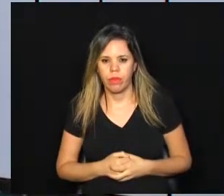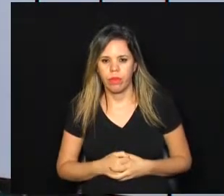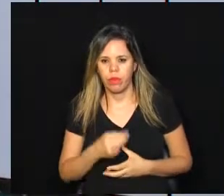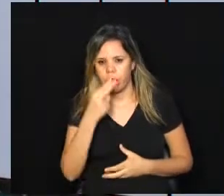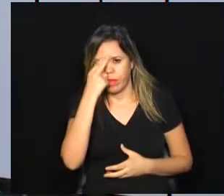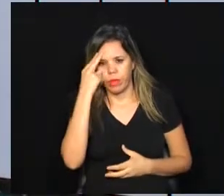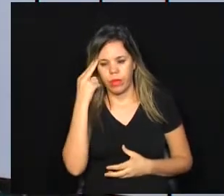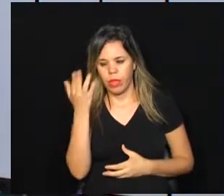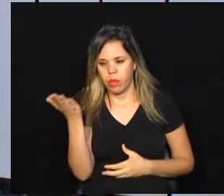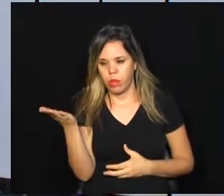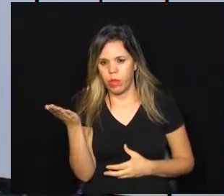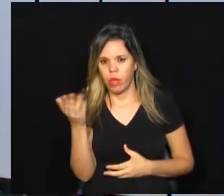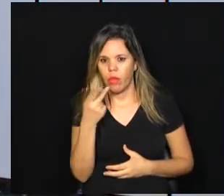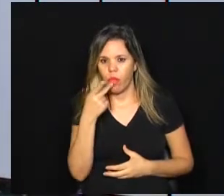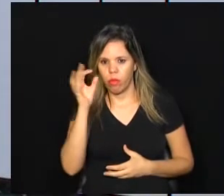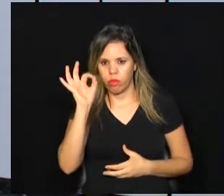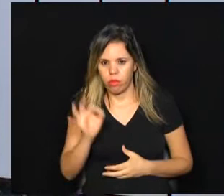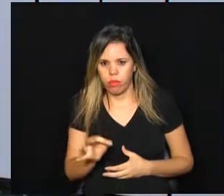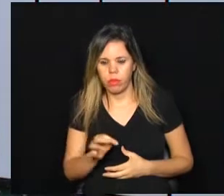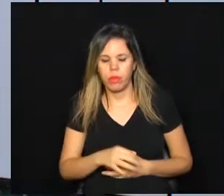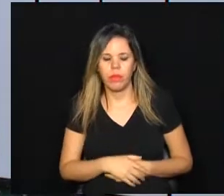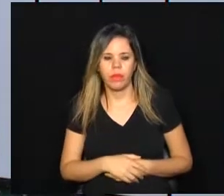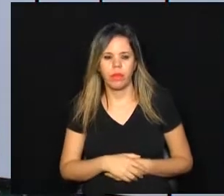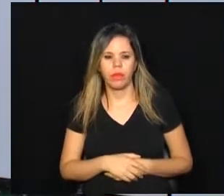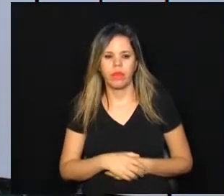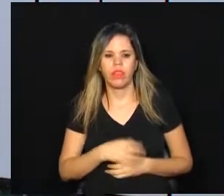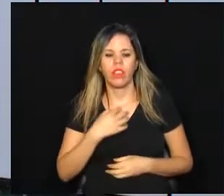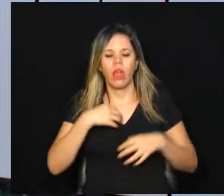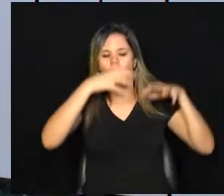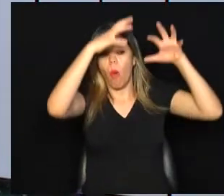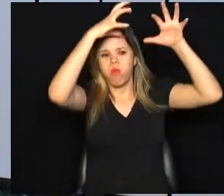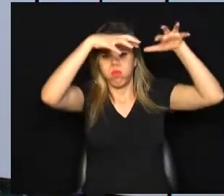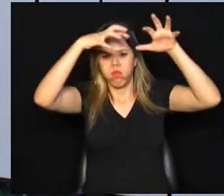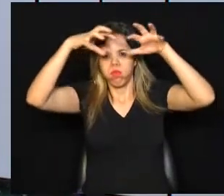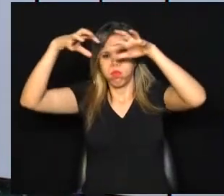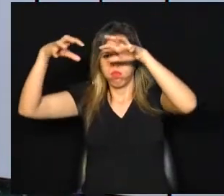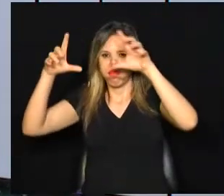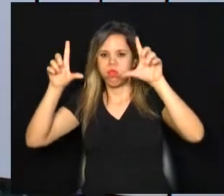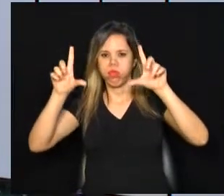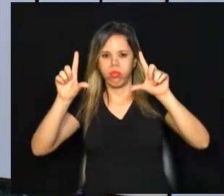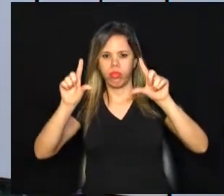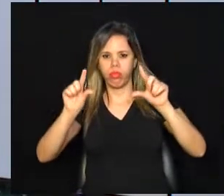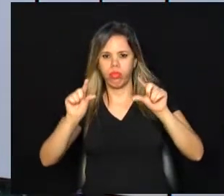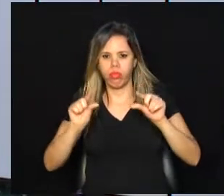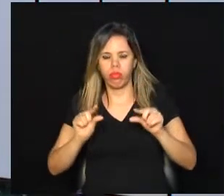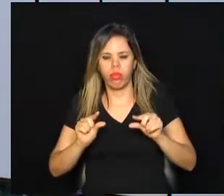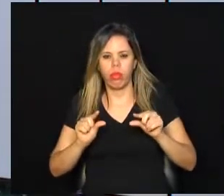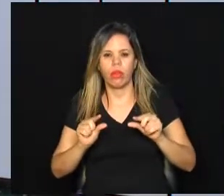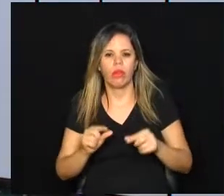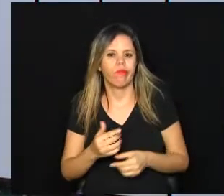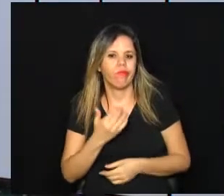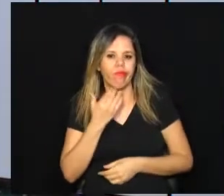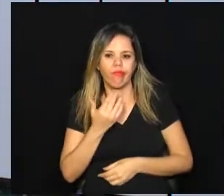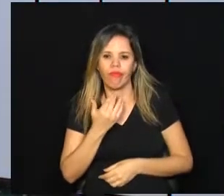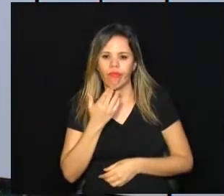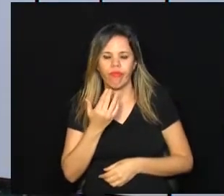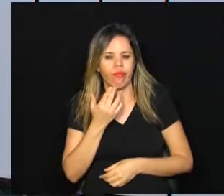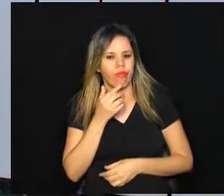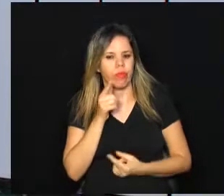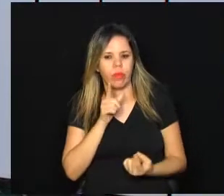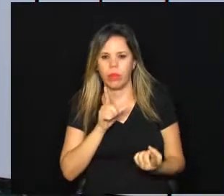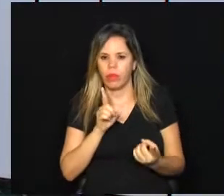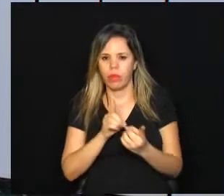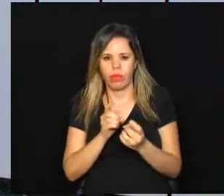bem, o ciclo de chuvas e a intensidade de chuvas não tem